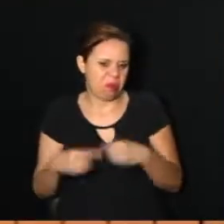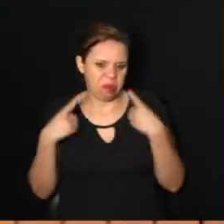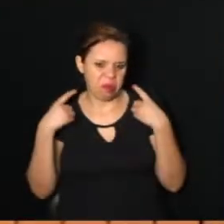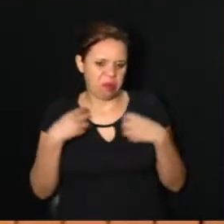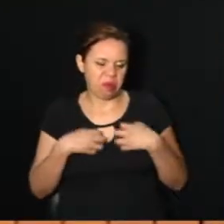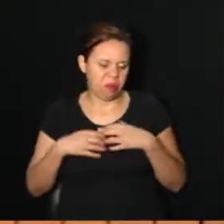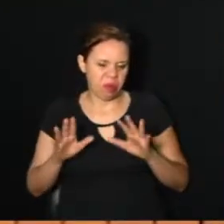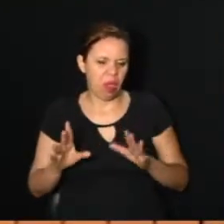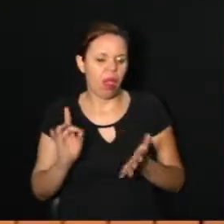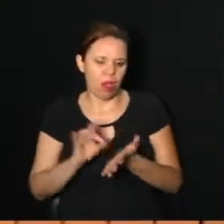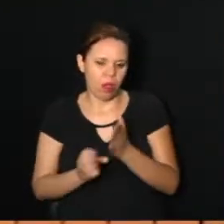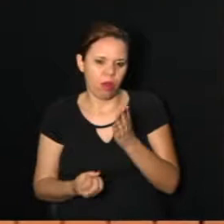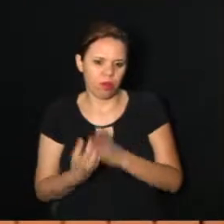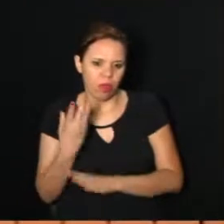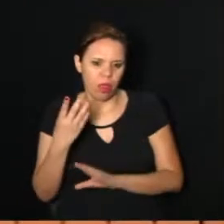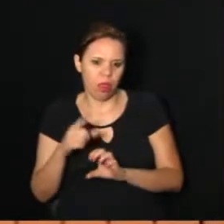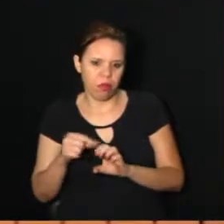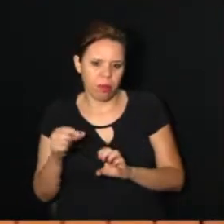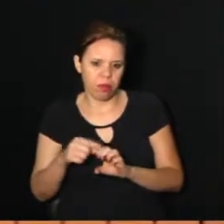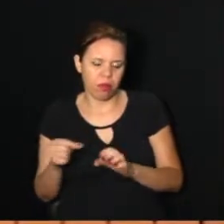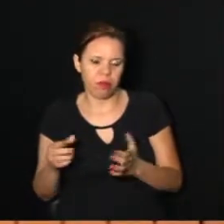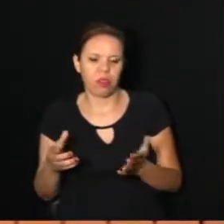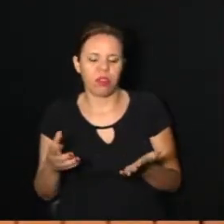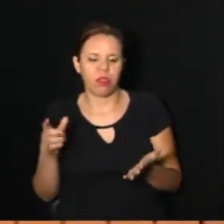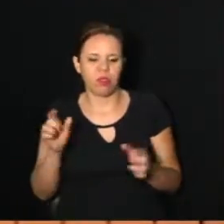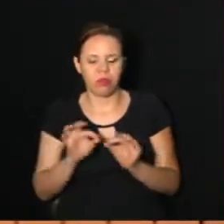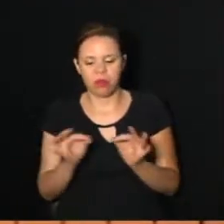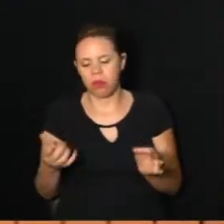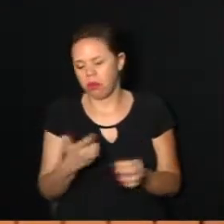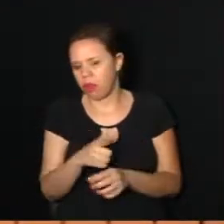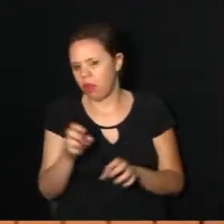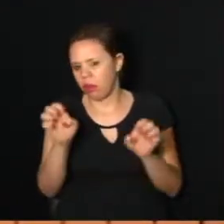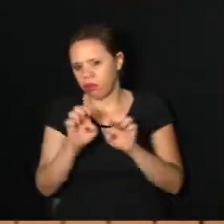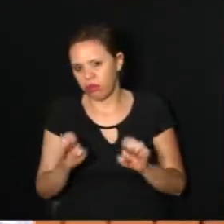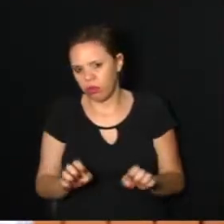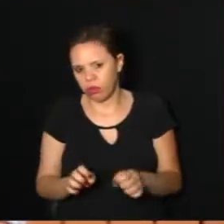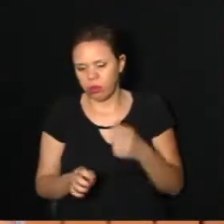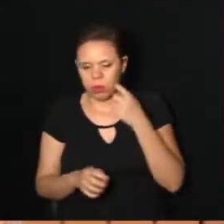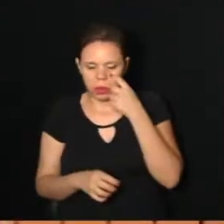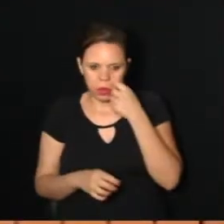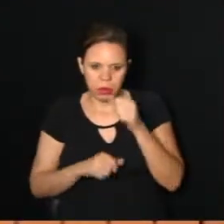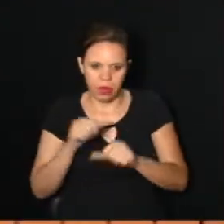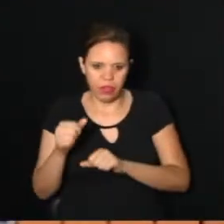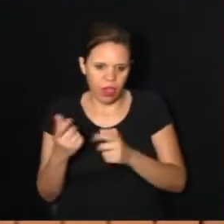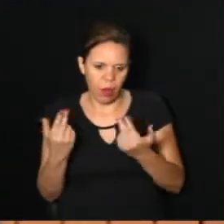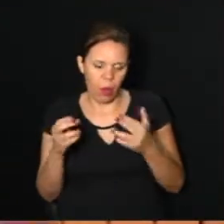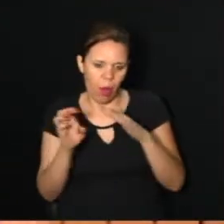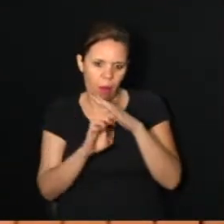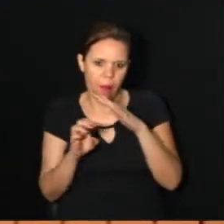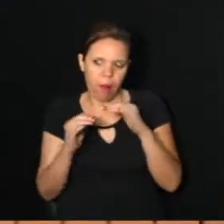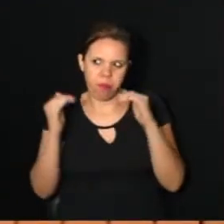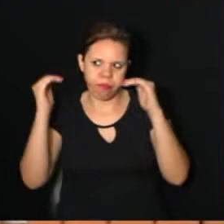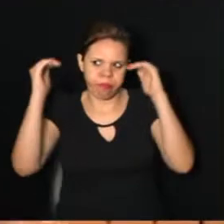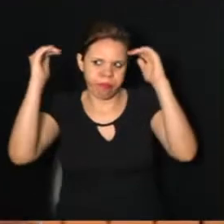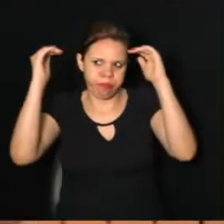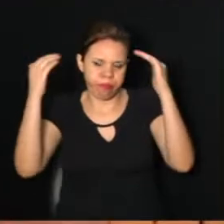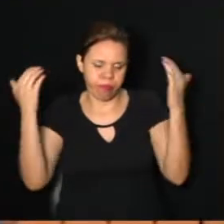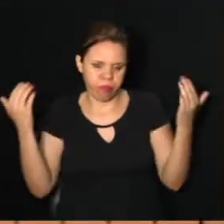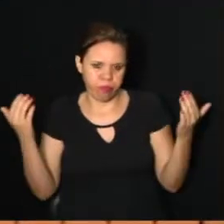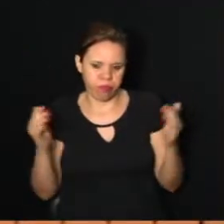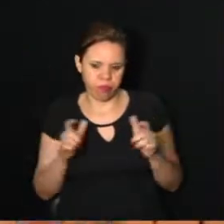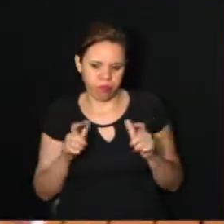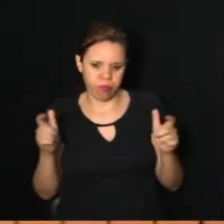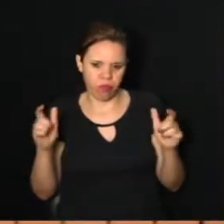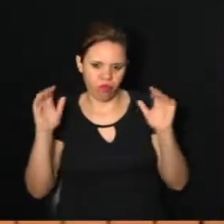pequeno empreendedor. Ele é pequeno, ele não tem uma estrutura para se tornar uma empresa de um porte que traga